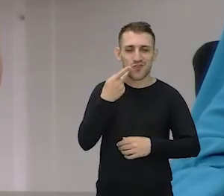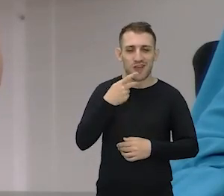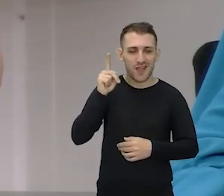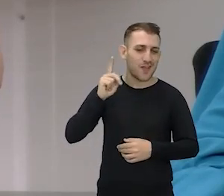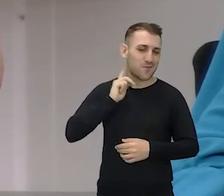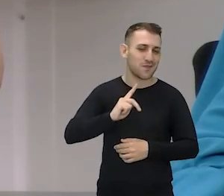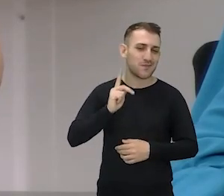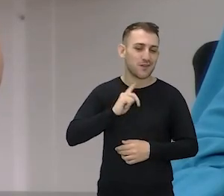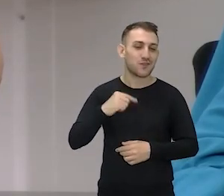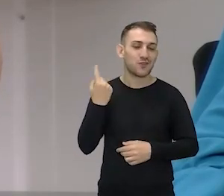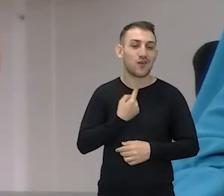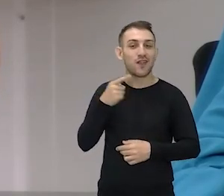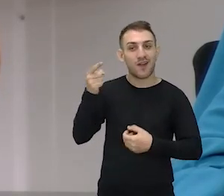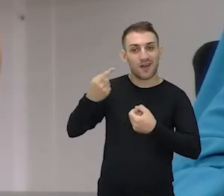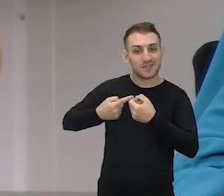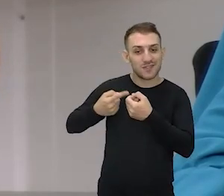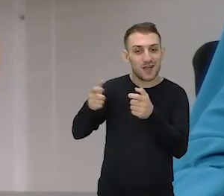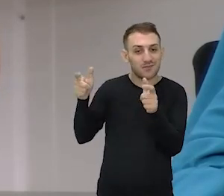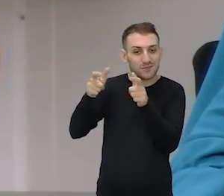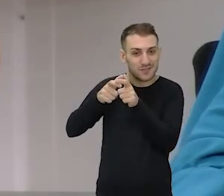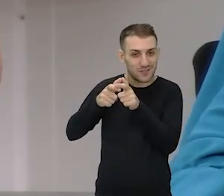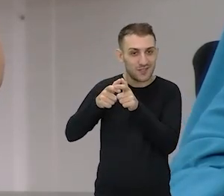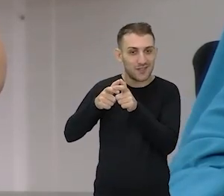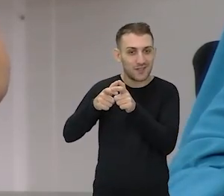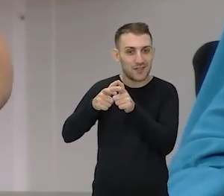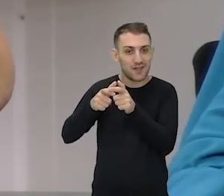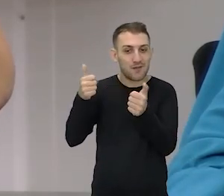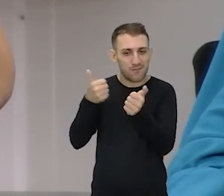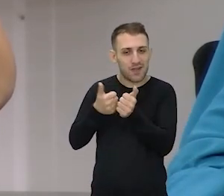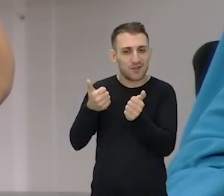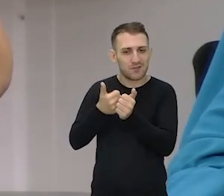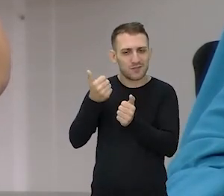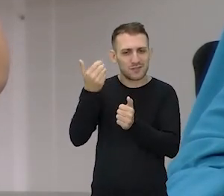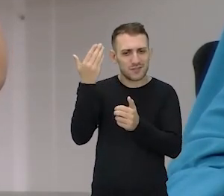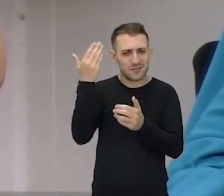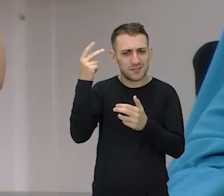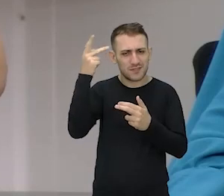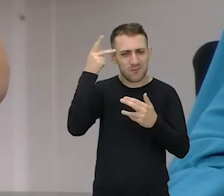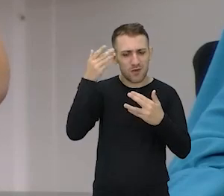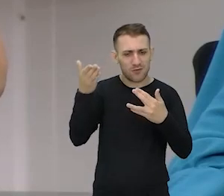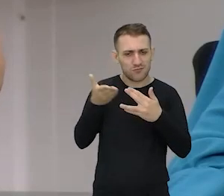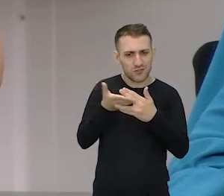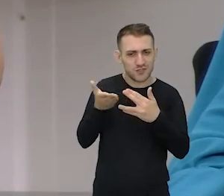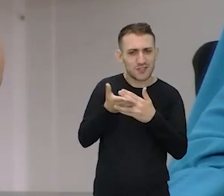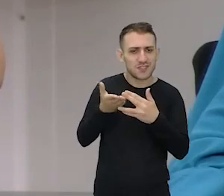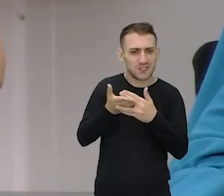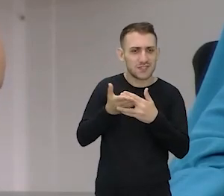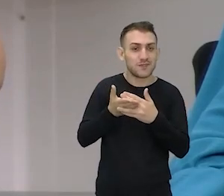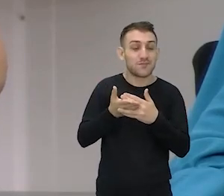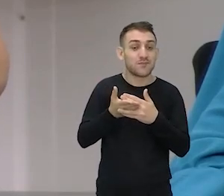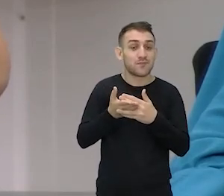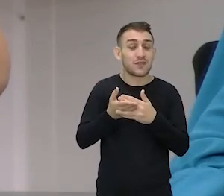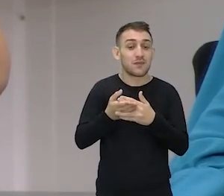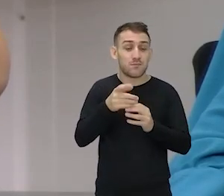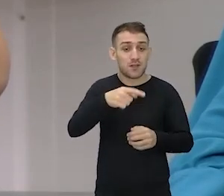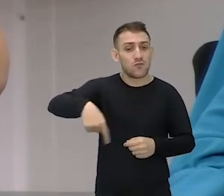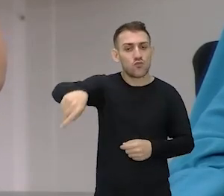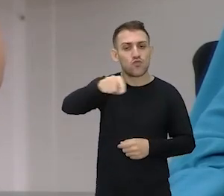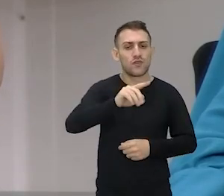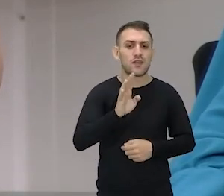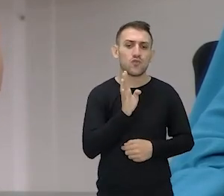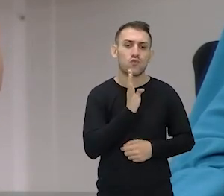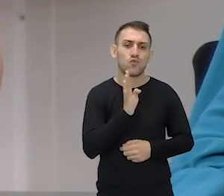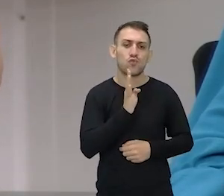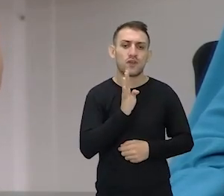uma cidade pequena, na divisa do estado de São Paulo com Minas Gerais. E, para vocês